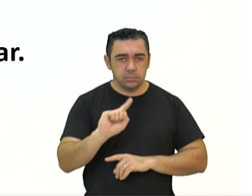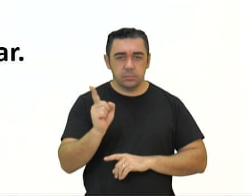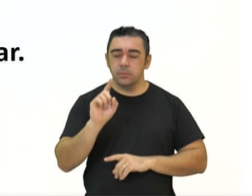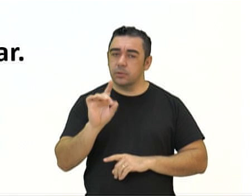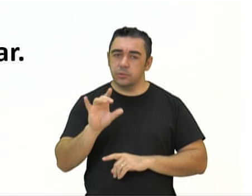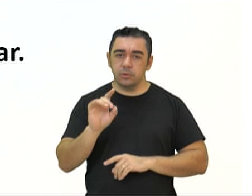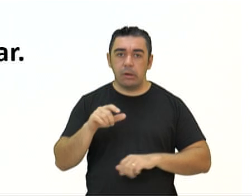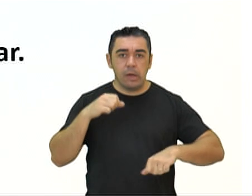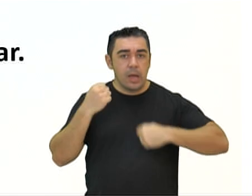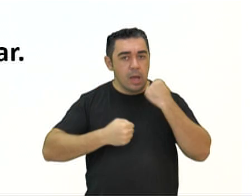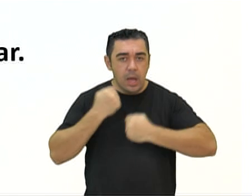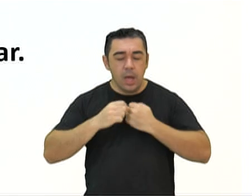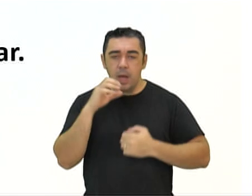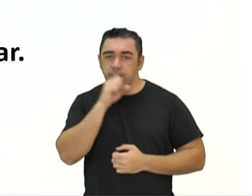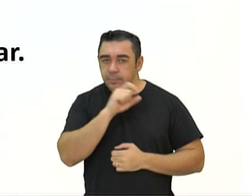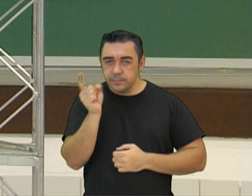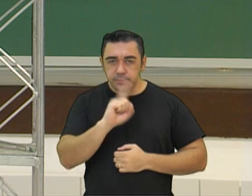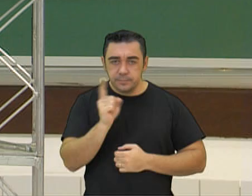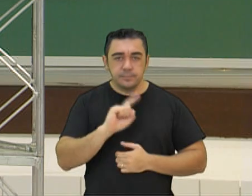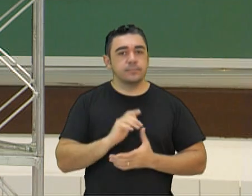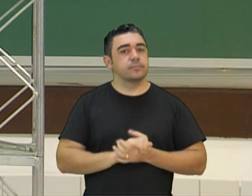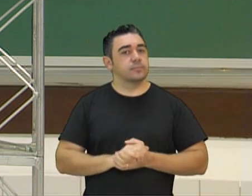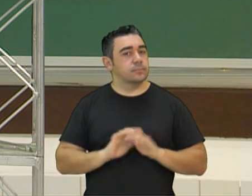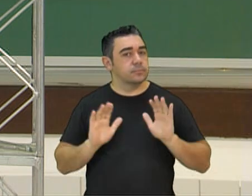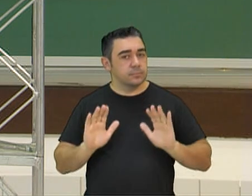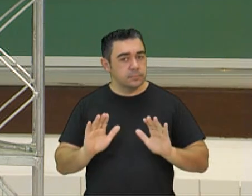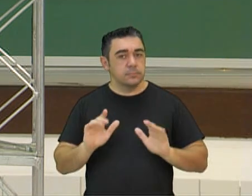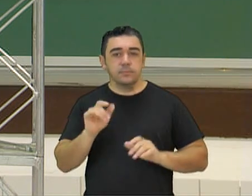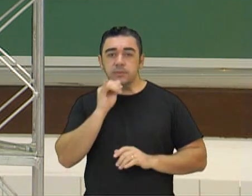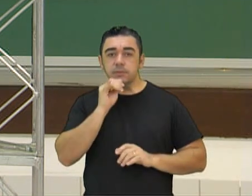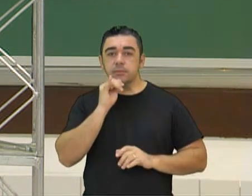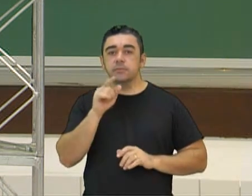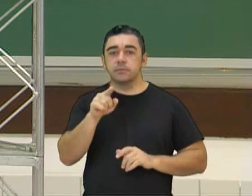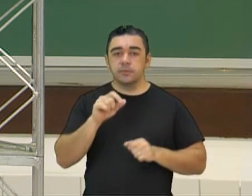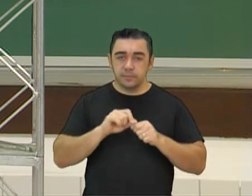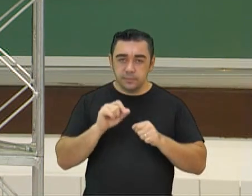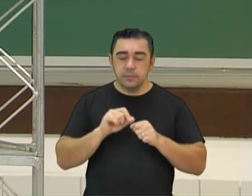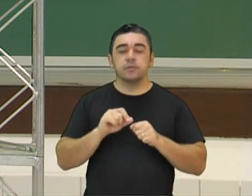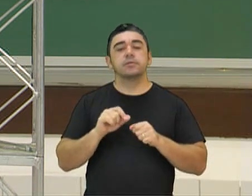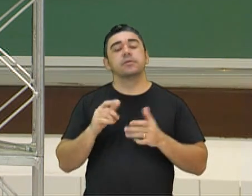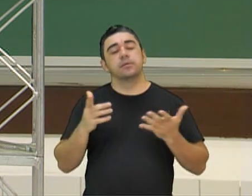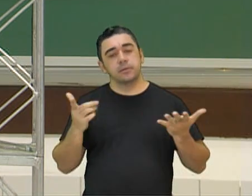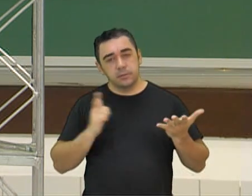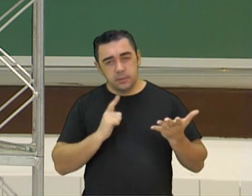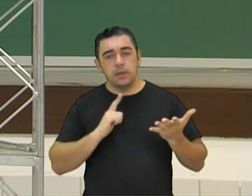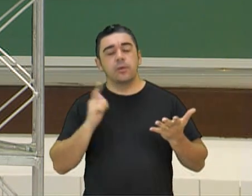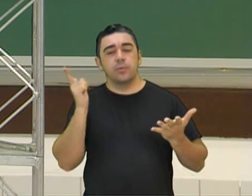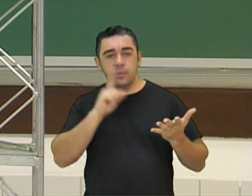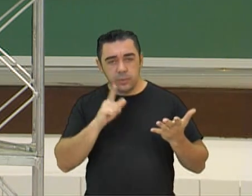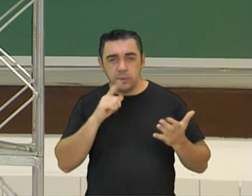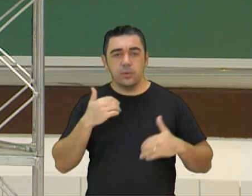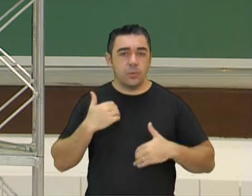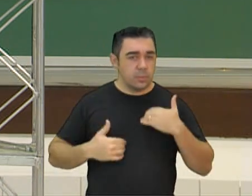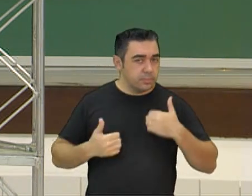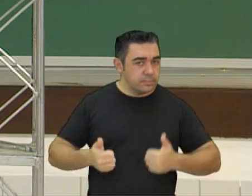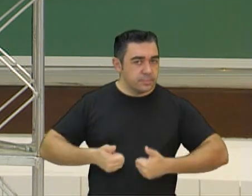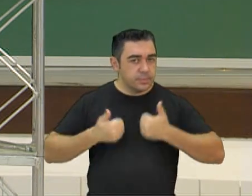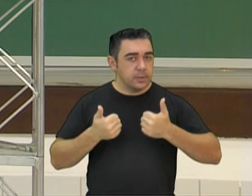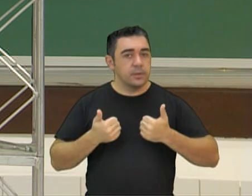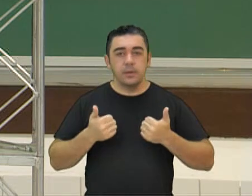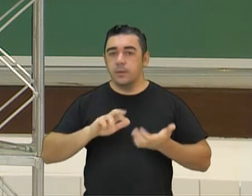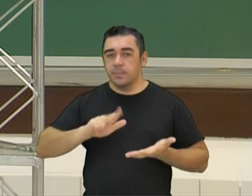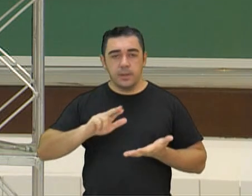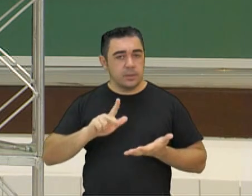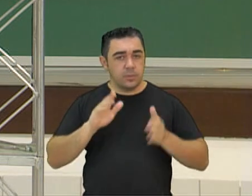trabalhar, deixar você rápido, né? Embora, quando você está trabalhado, você tem um ganho físico aí, mas a gente